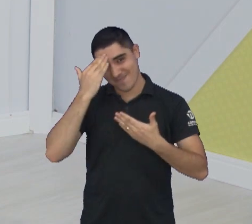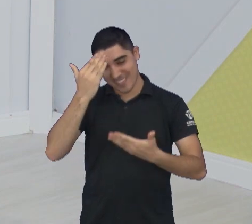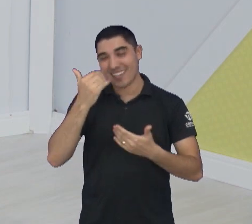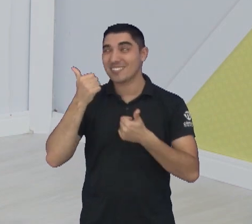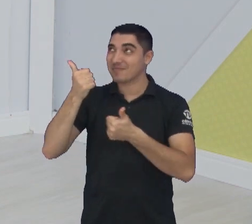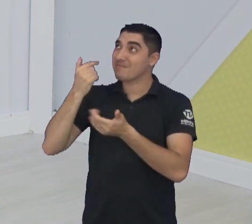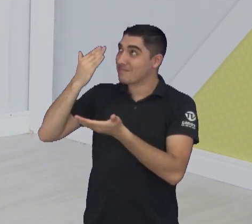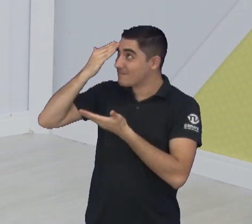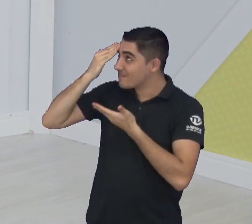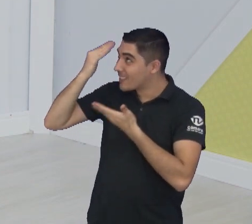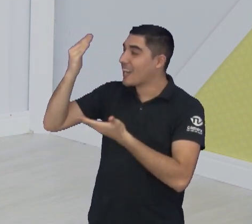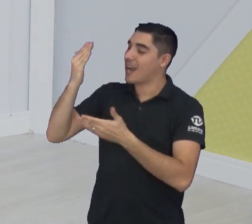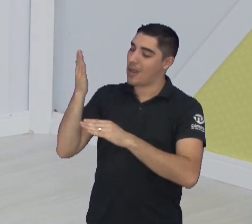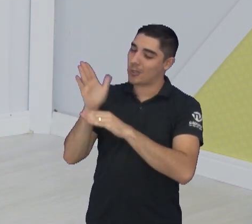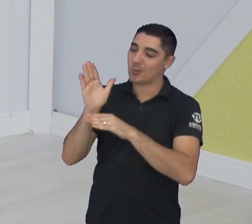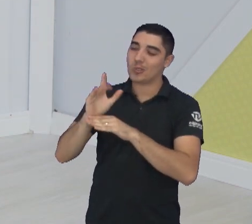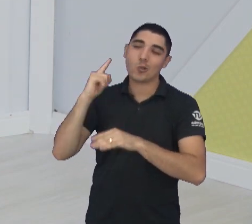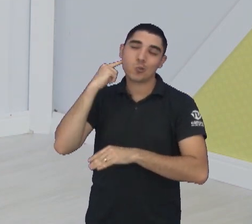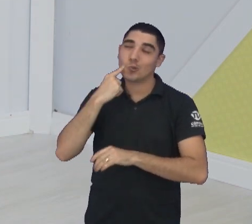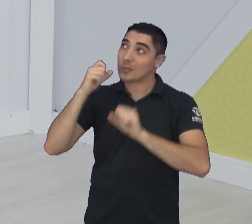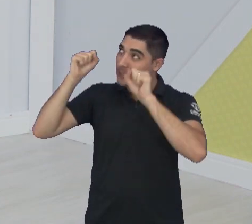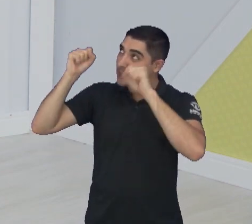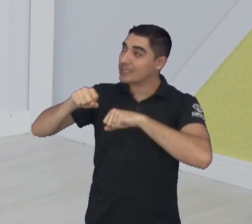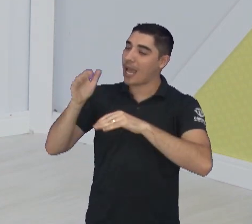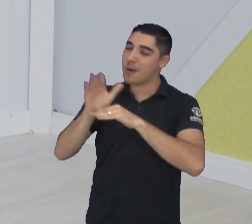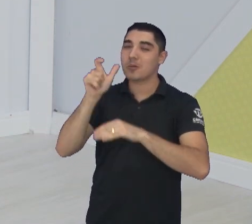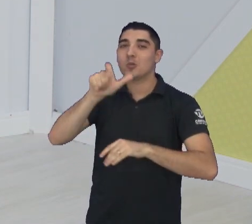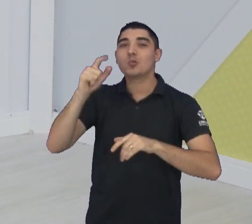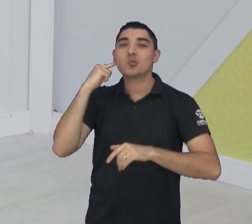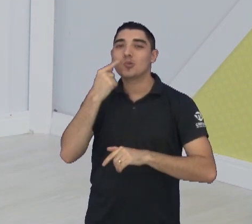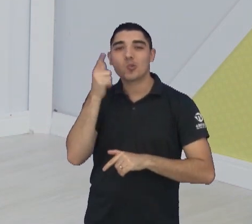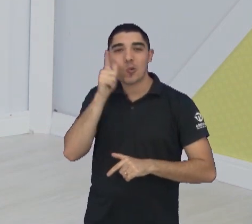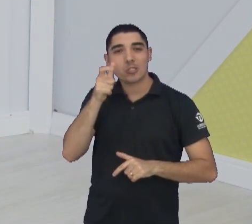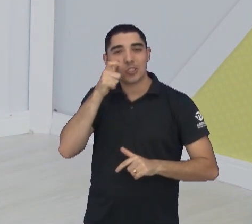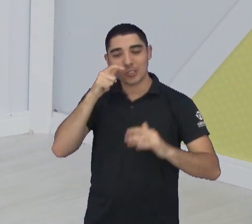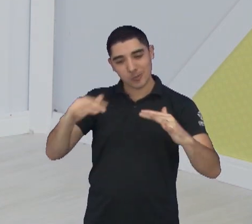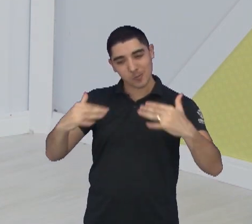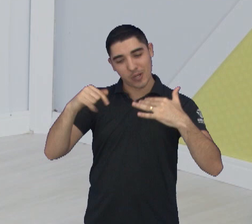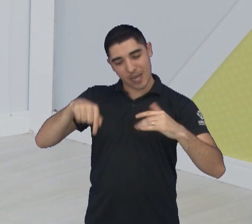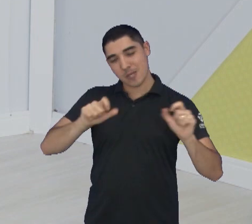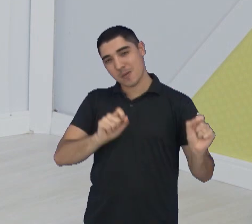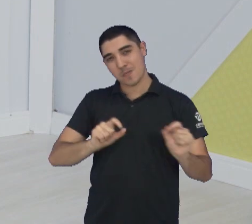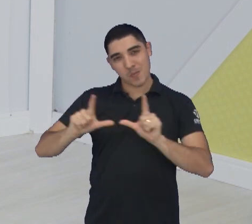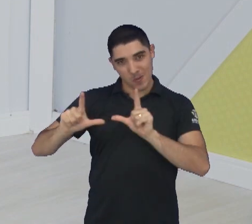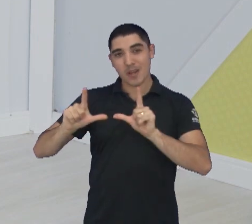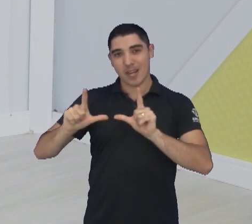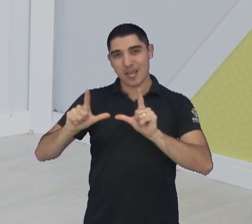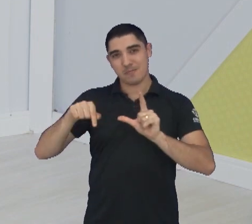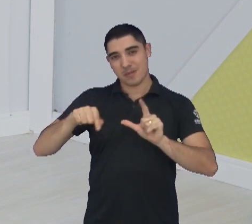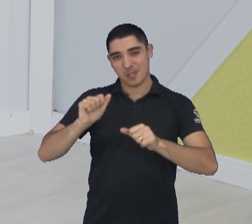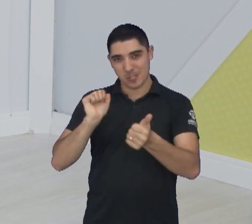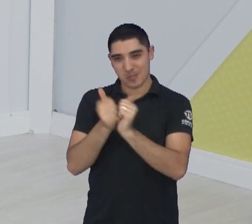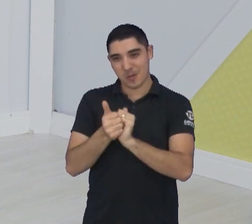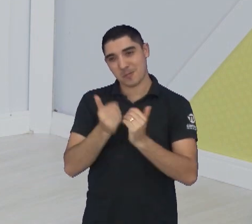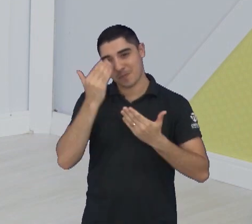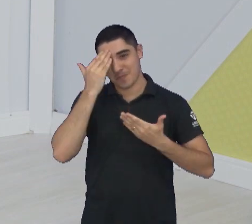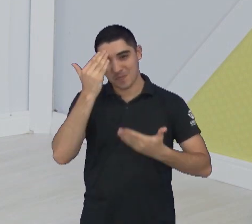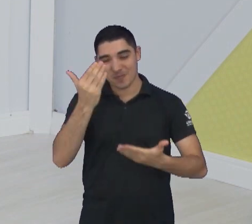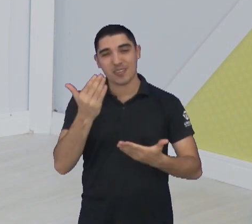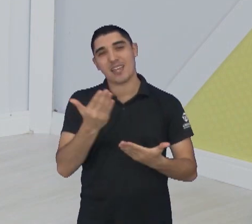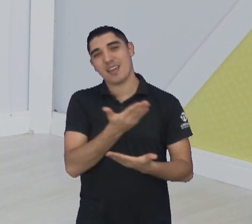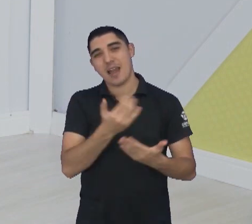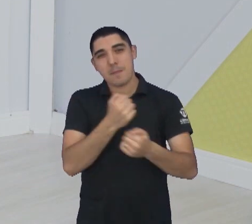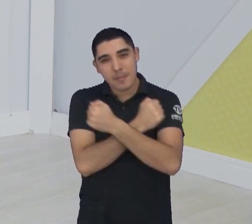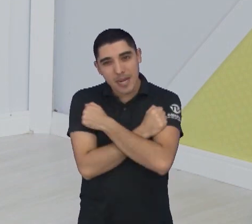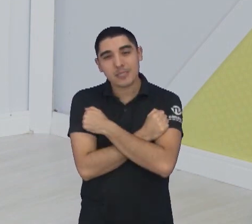Luizão, sempre levando a informação para a comunidade surda que acompanha o esporte de São José, que acompanha o nosso Hora do Esporte. Gente, um grande abraço, obrigado